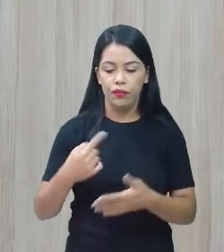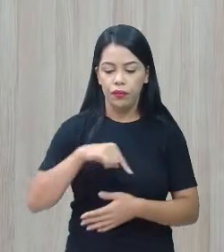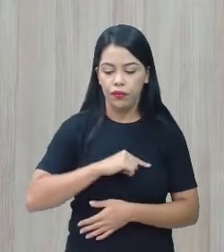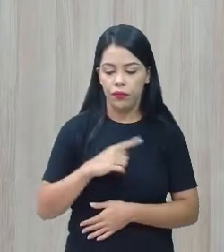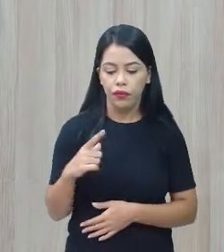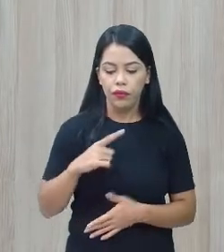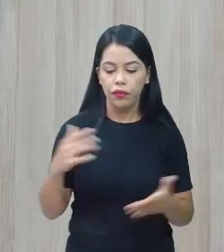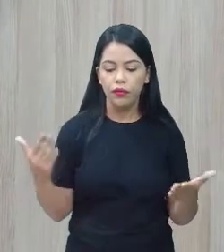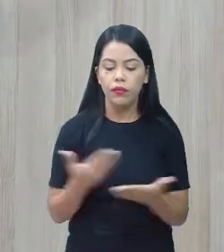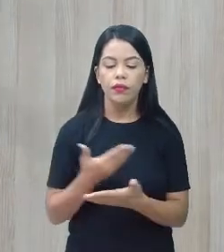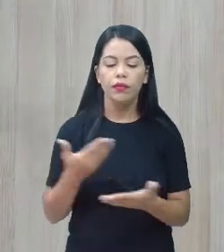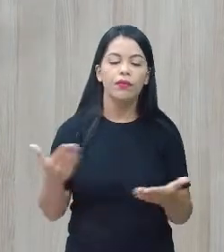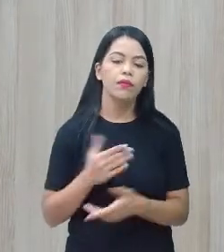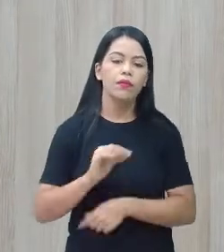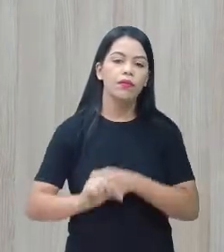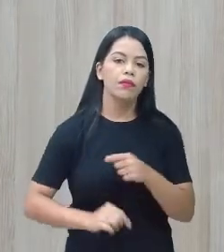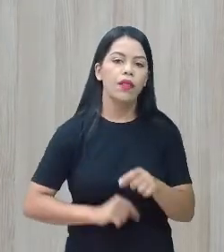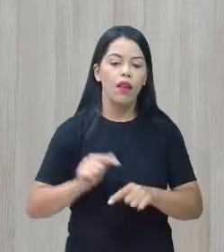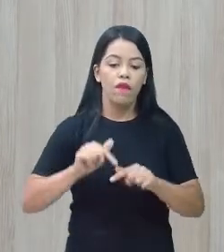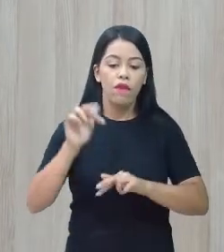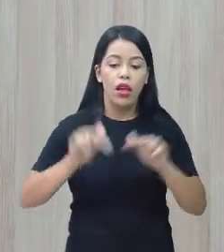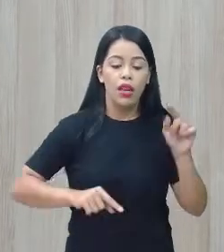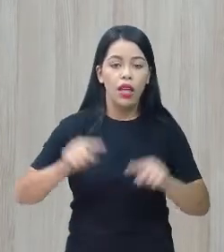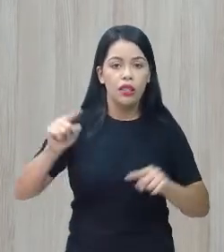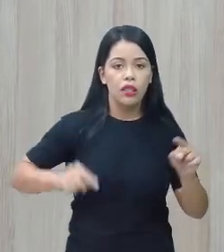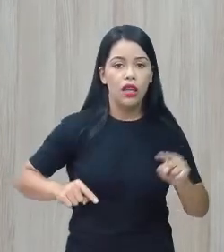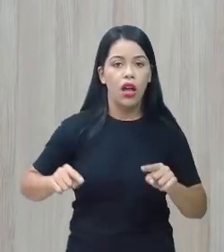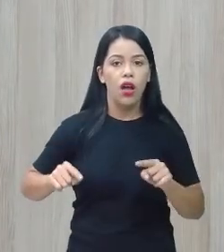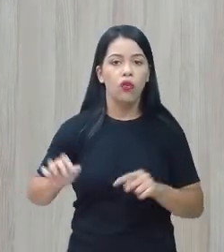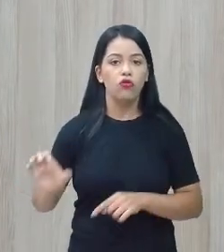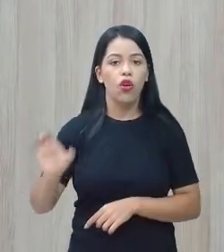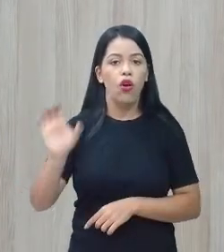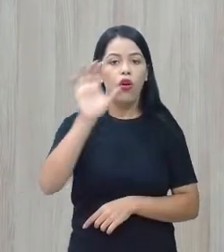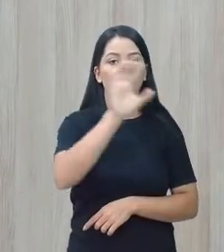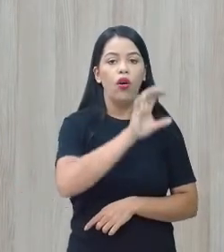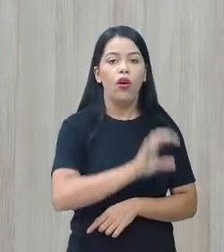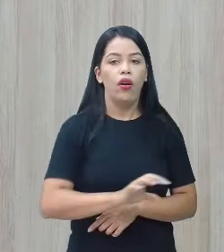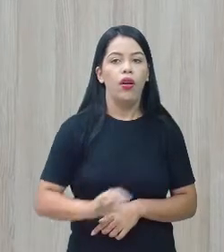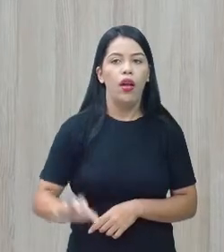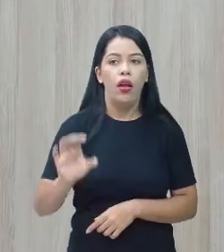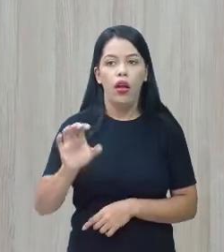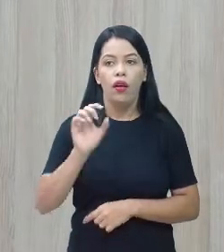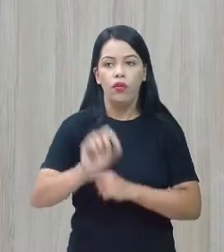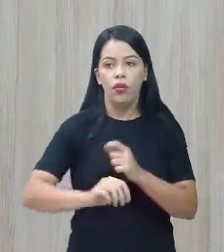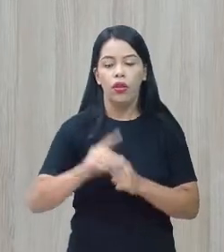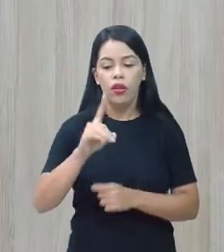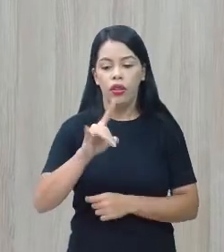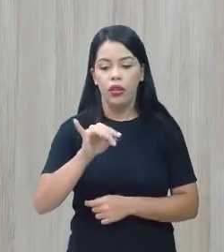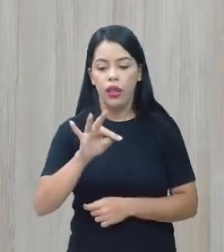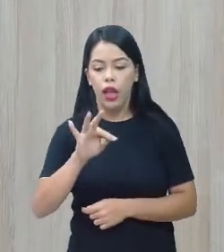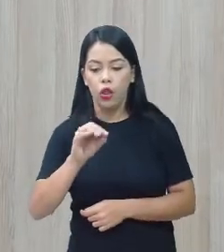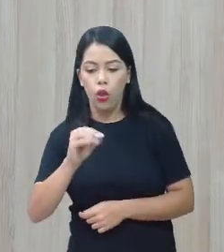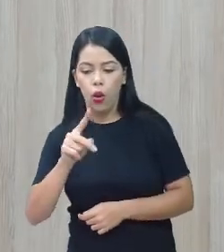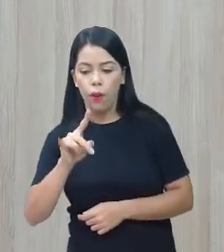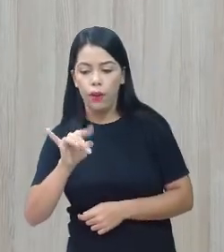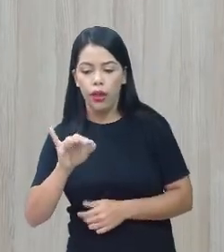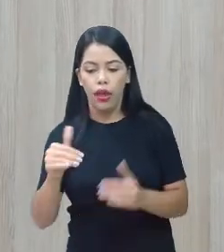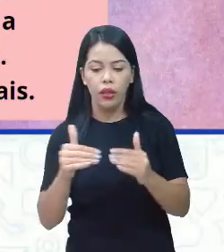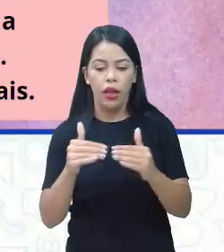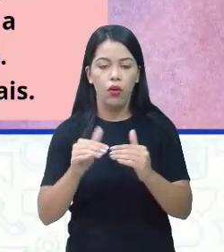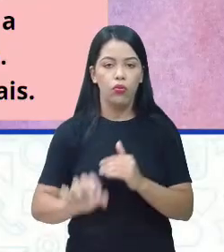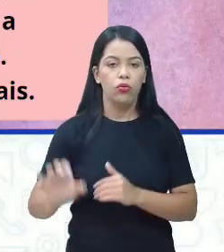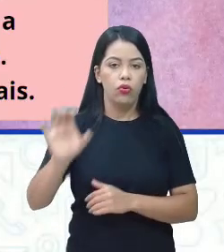as variações geográficas ou distópicas, que é aquela que vai ser de acordo com a região. Então, as